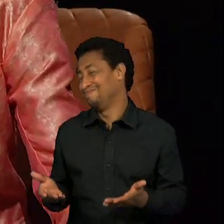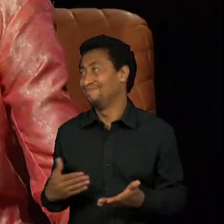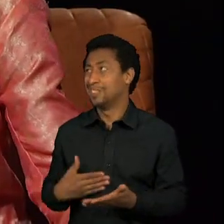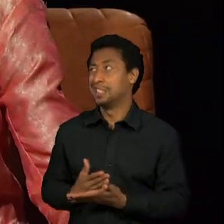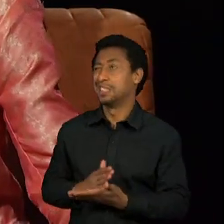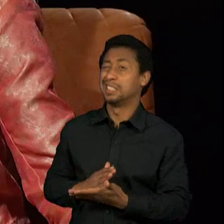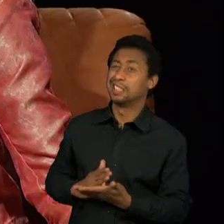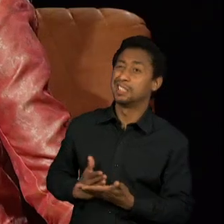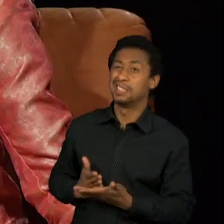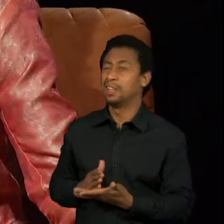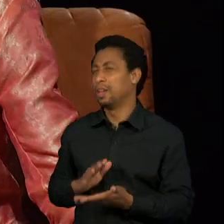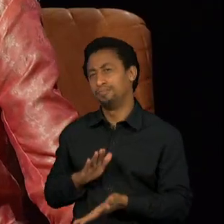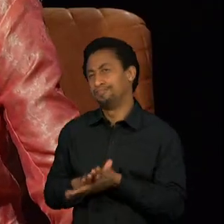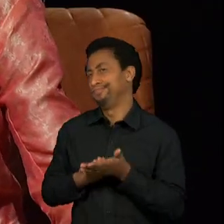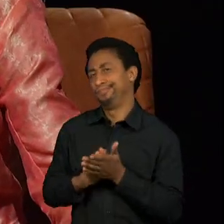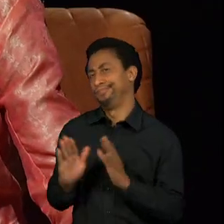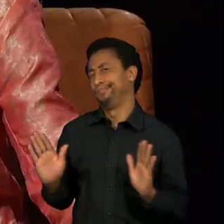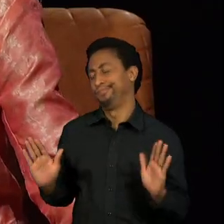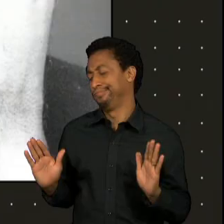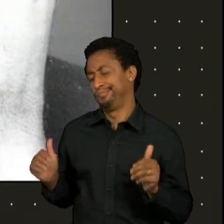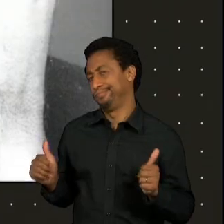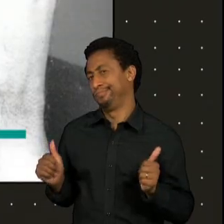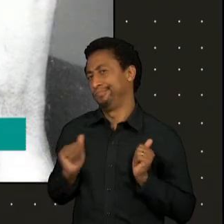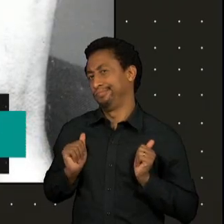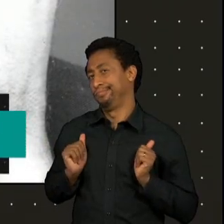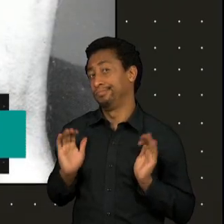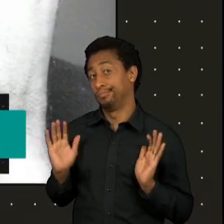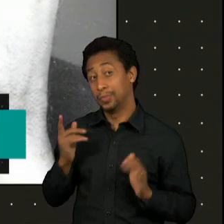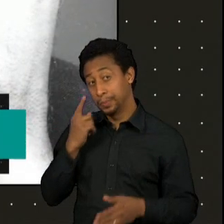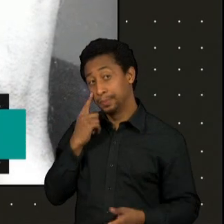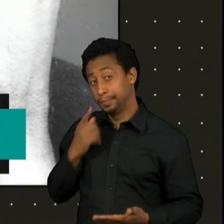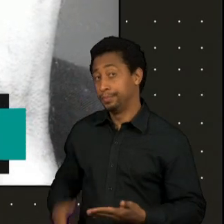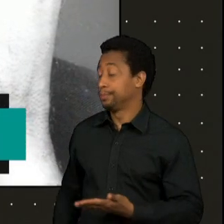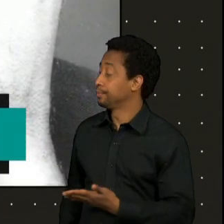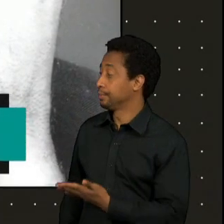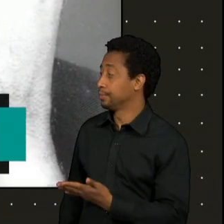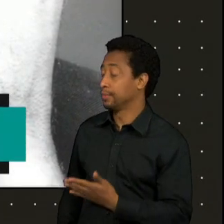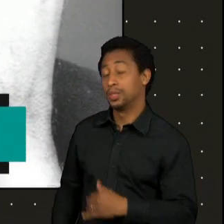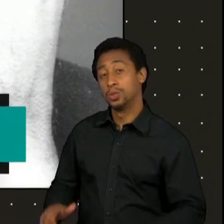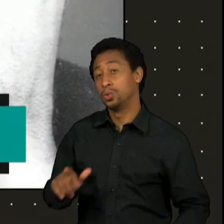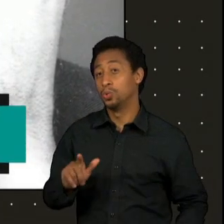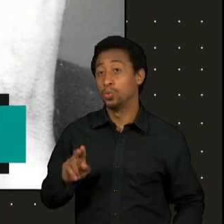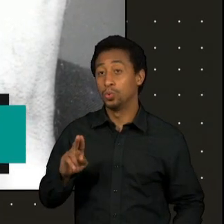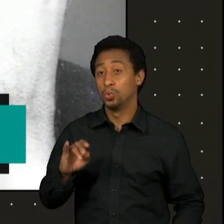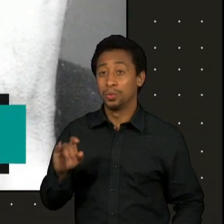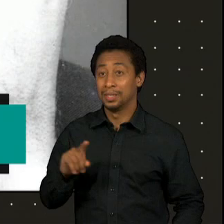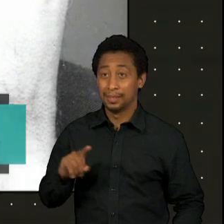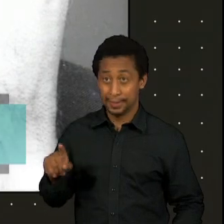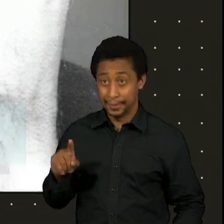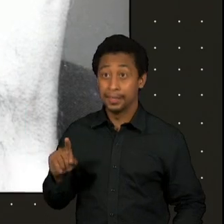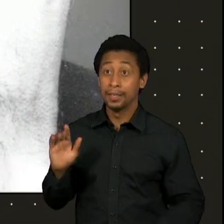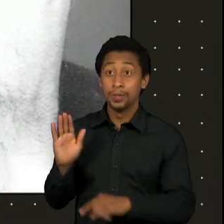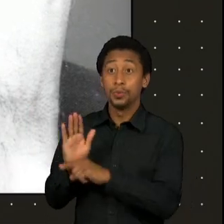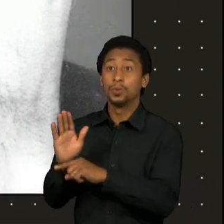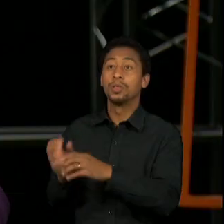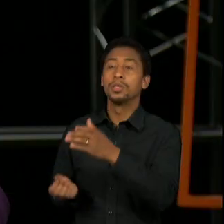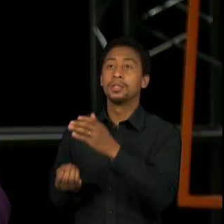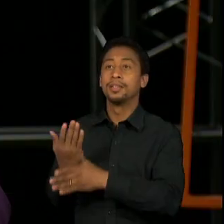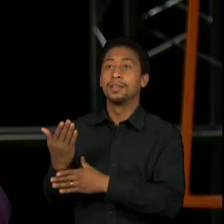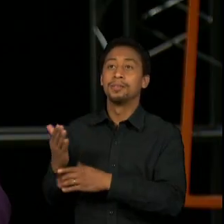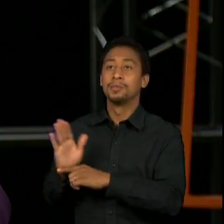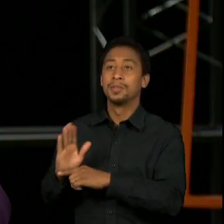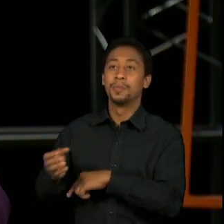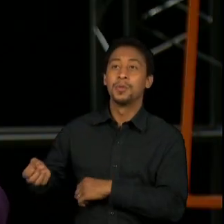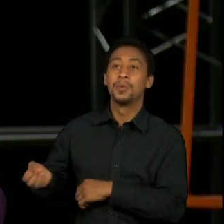ofende. Veio do Luiz Carlos Barreto, não é, que foi um dos fundadores do cinema novo, né? Agora, de